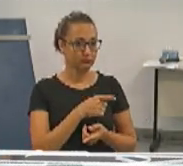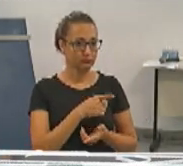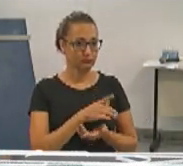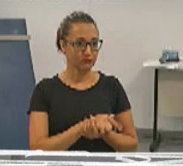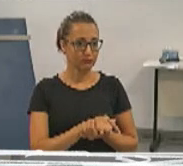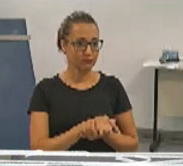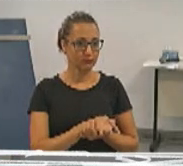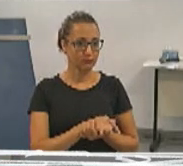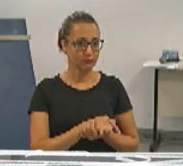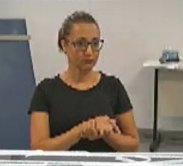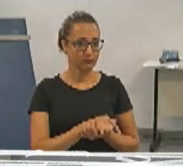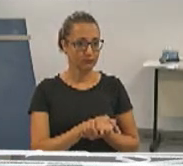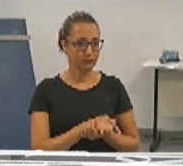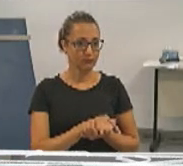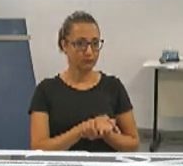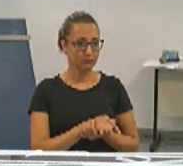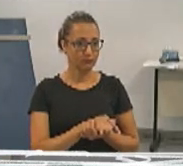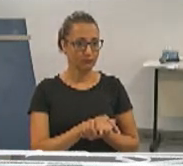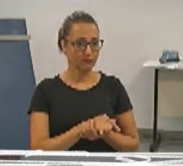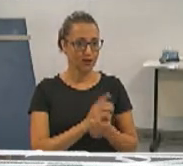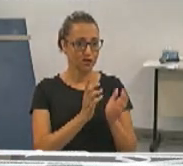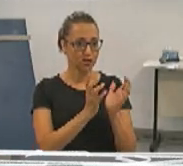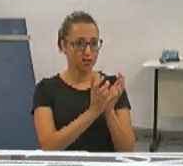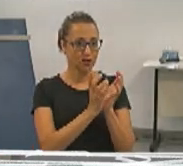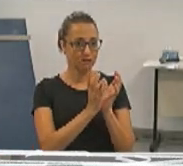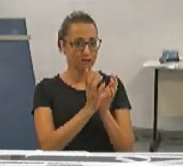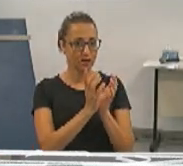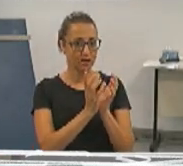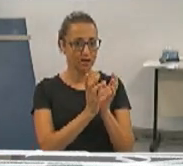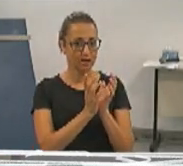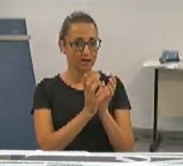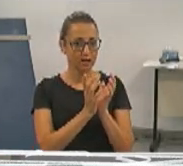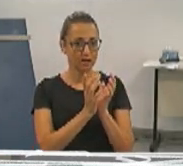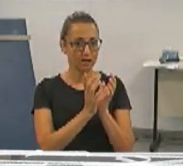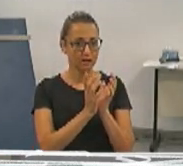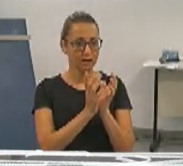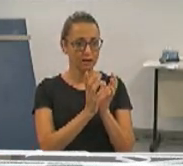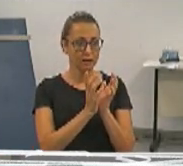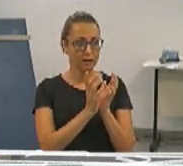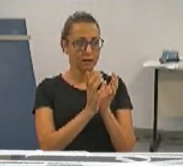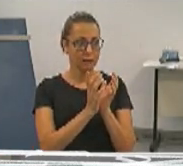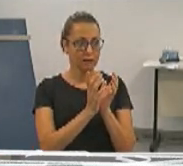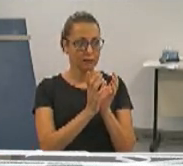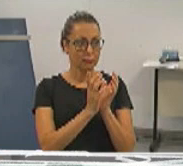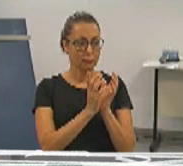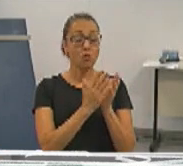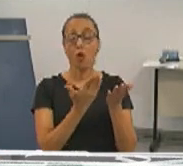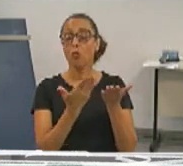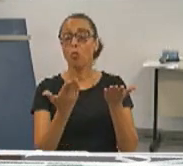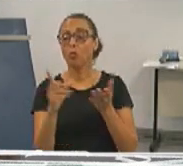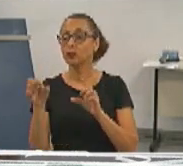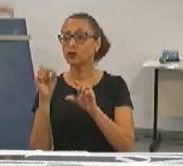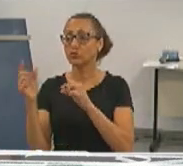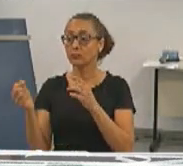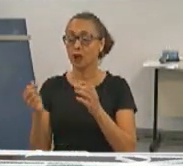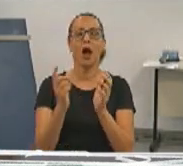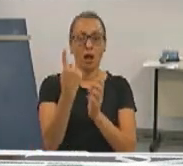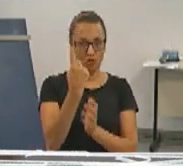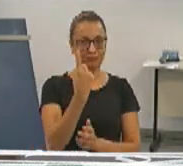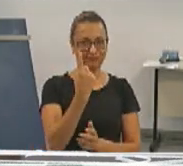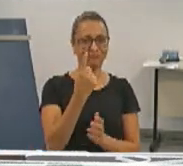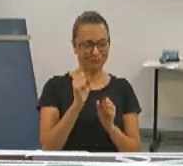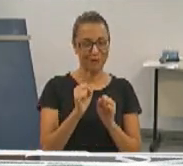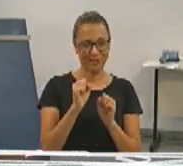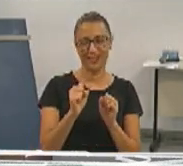A chapa? Para a chapa... Pode ser para a chapa... É 3, 2 e 1. Pode ser a chapa 1.